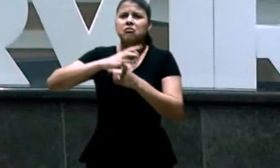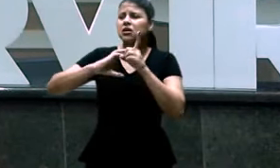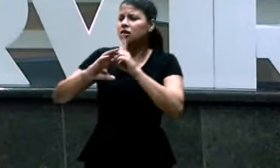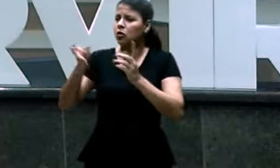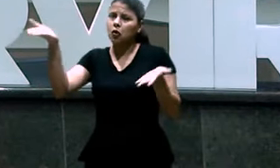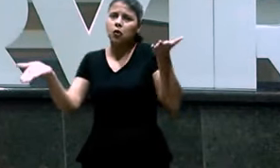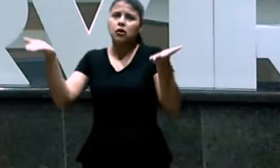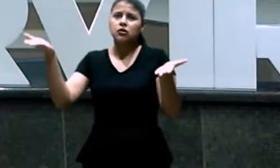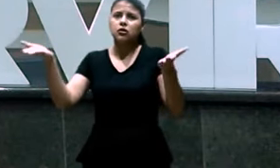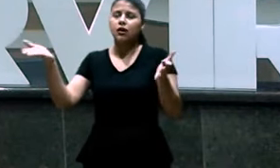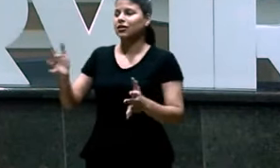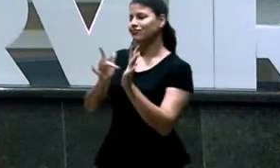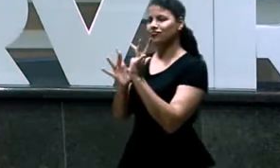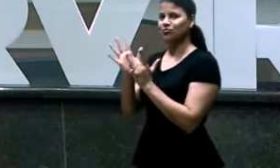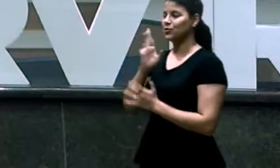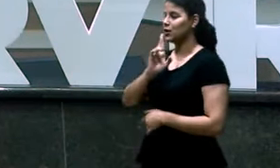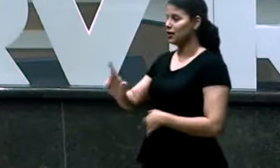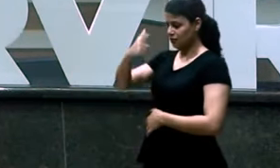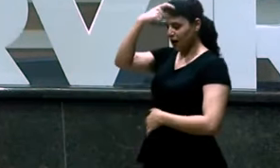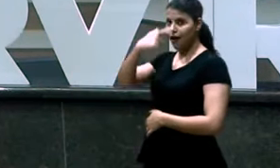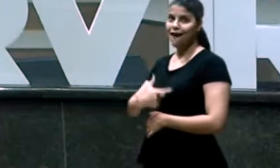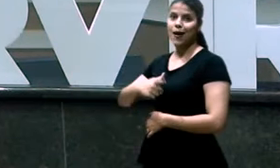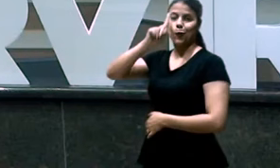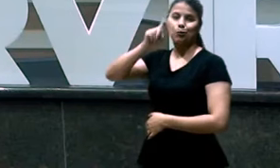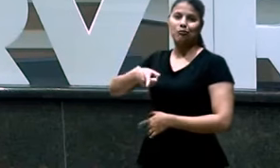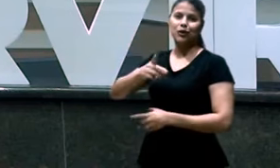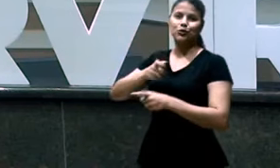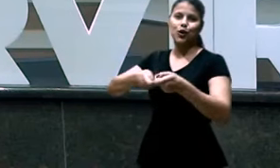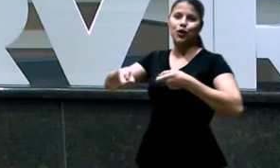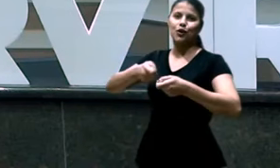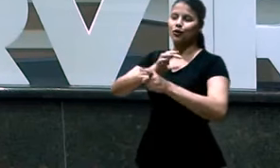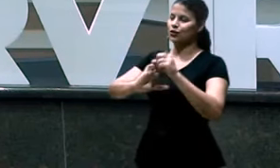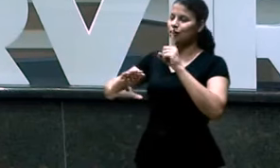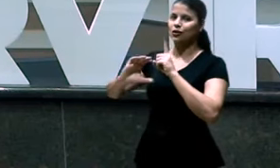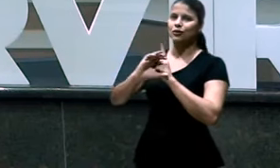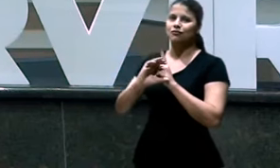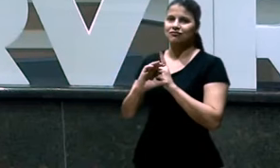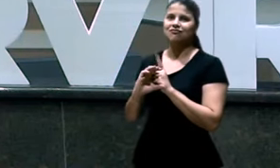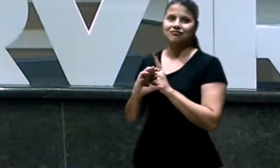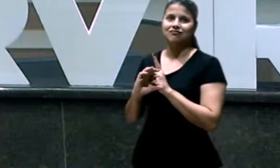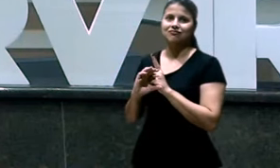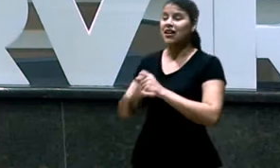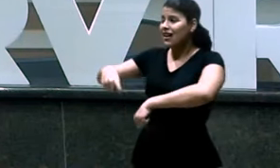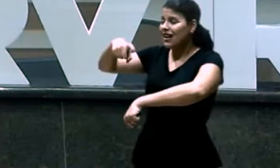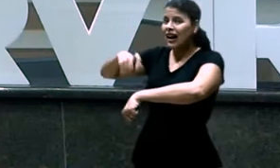e a hora é, e a hora é, e a hora